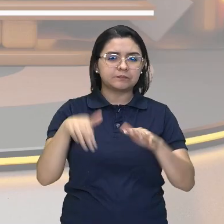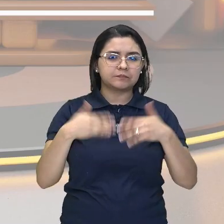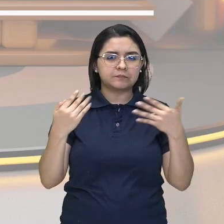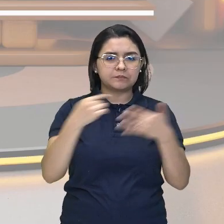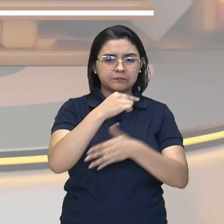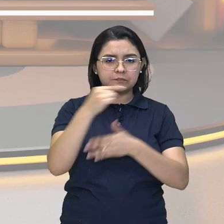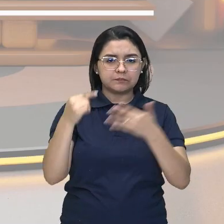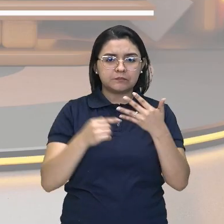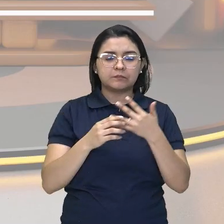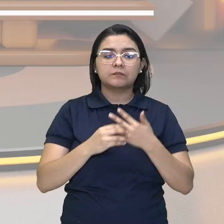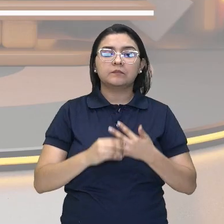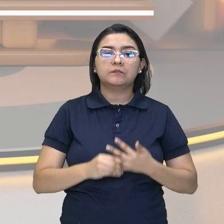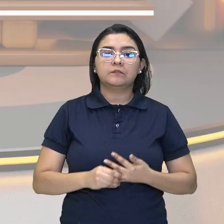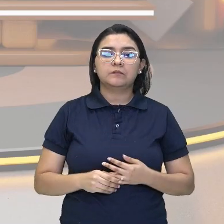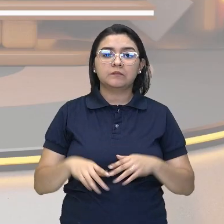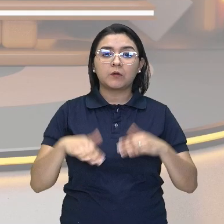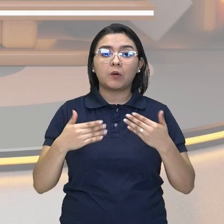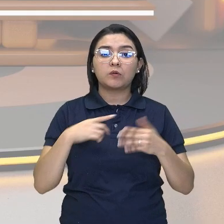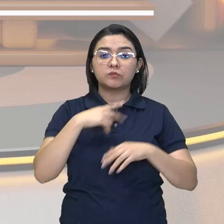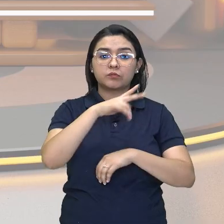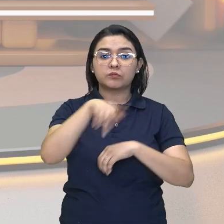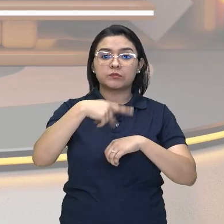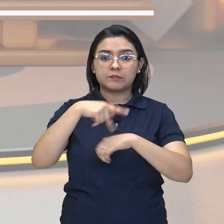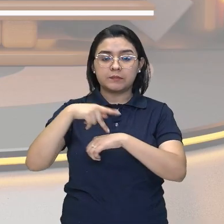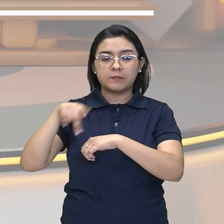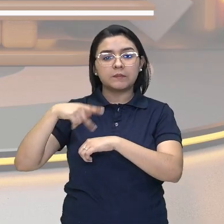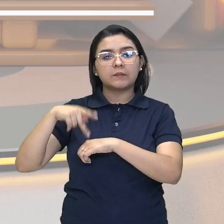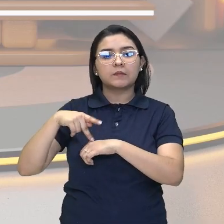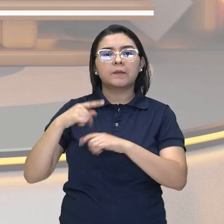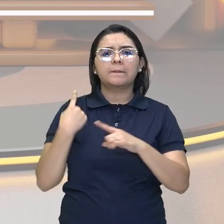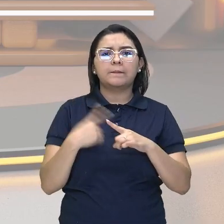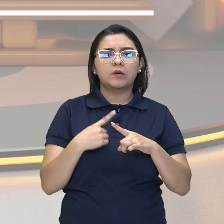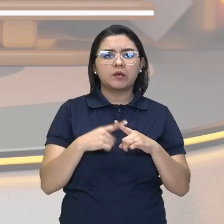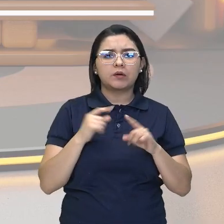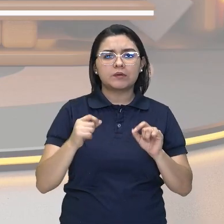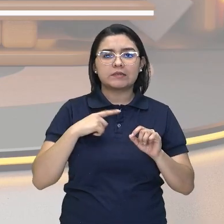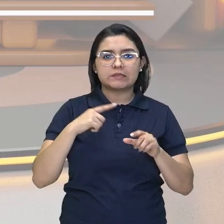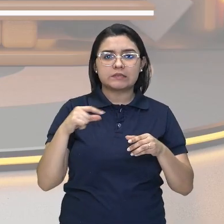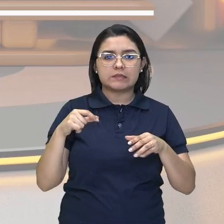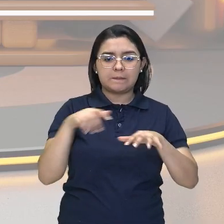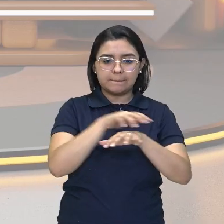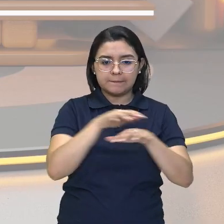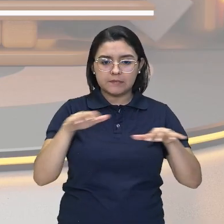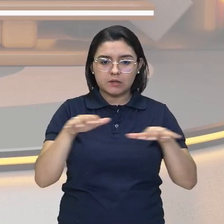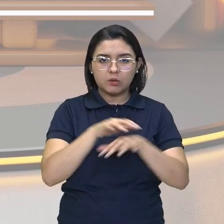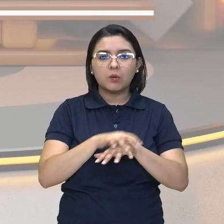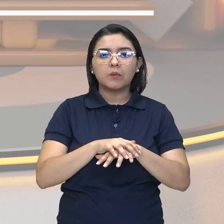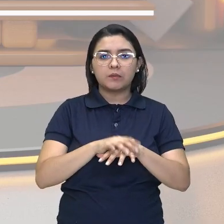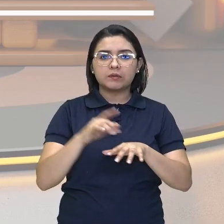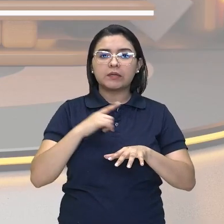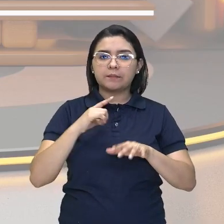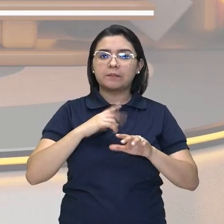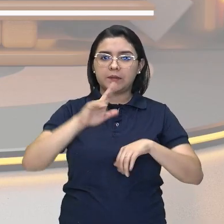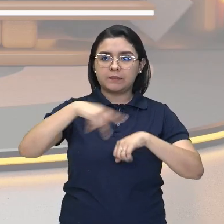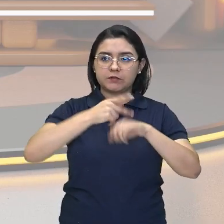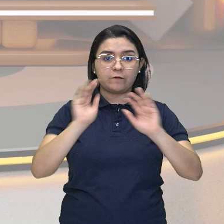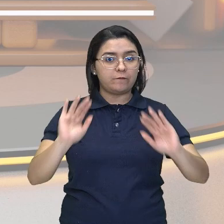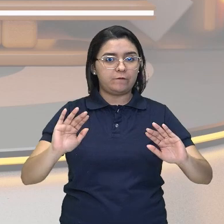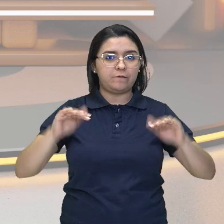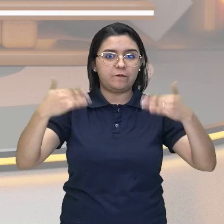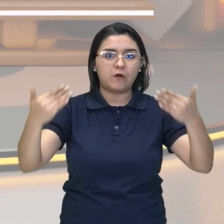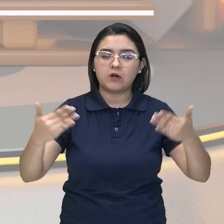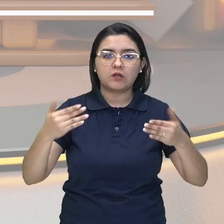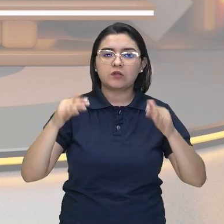no caso, os países, né? Porque esse bioma, ele ultrapassa as fronteiras